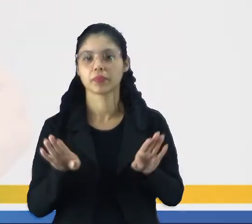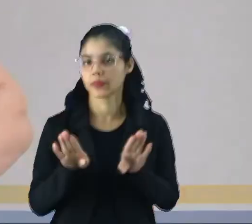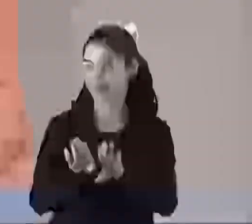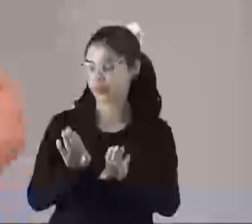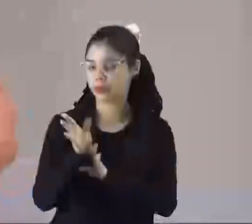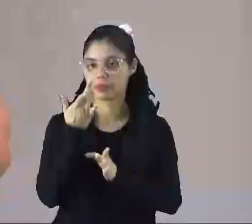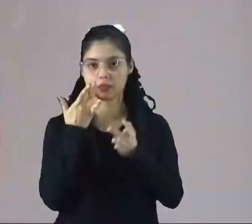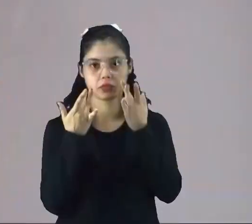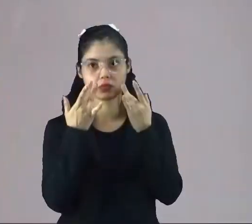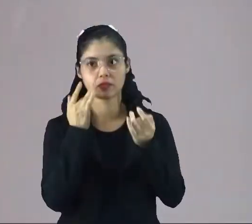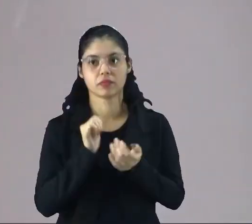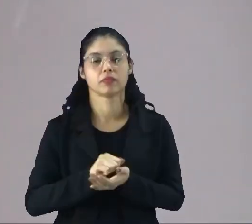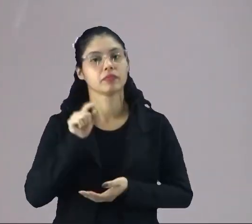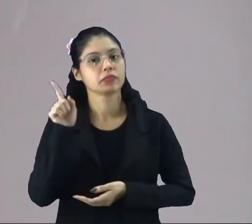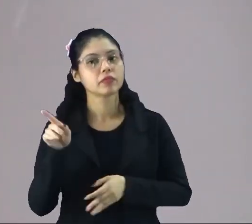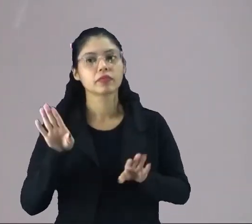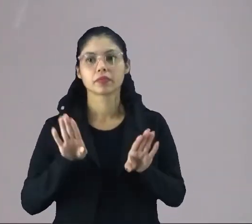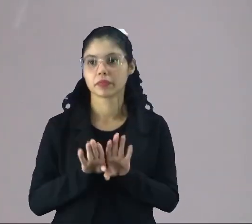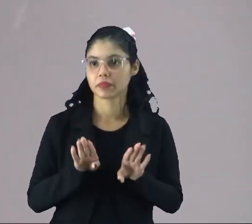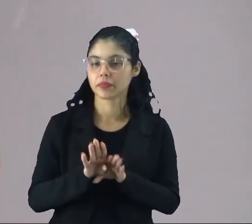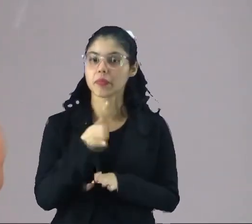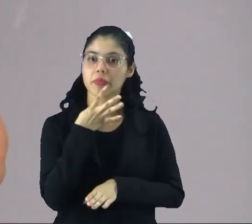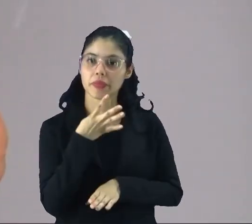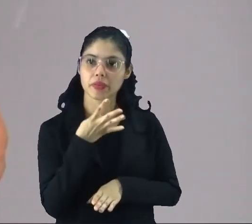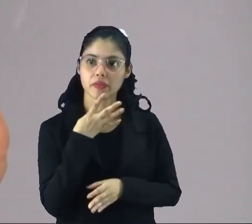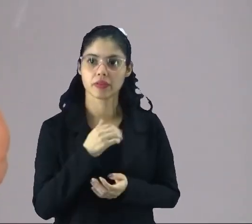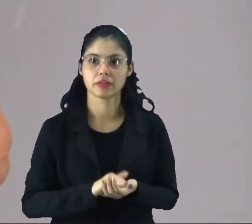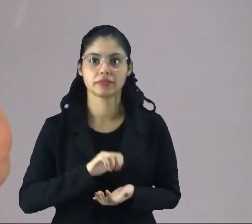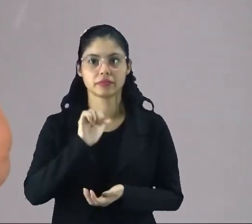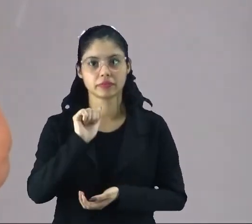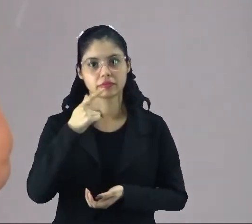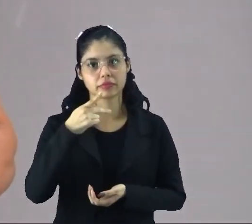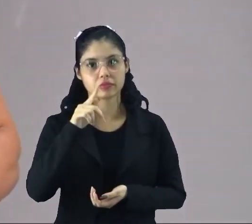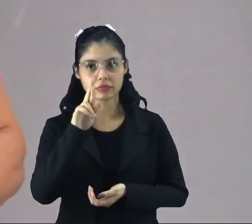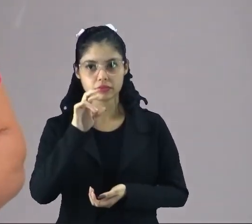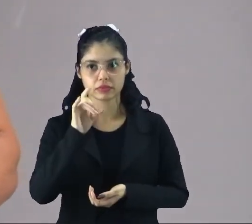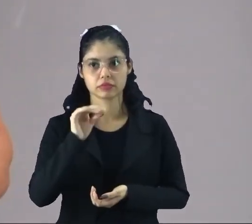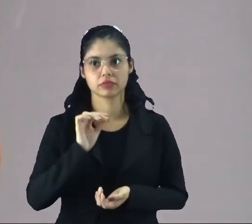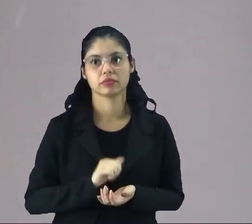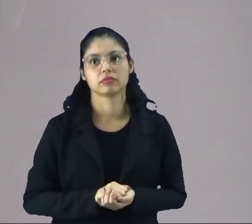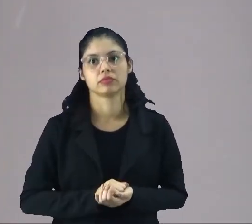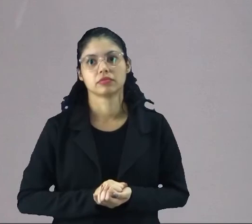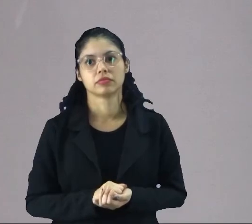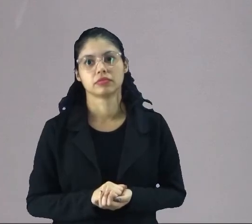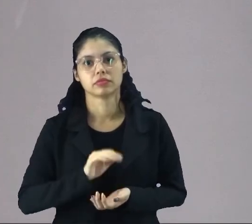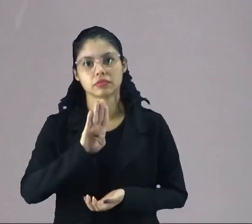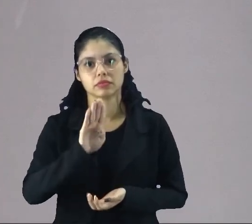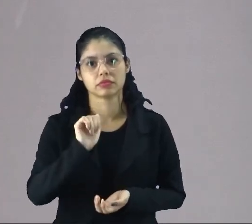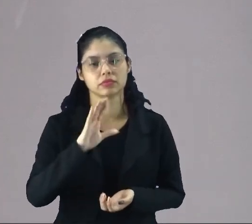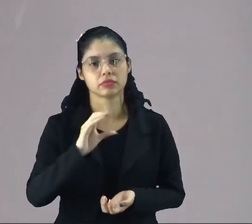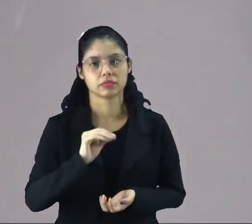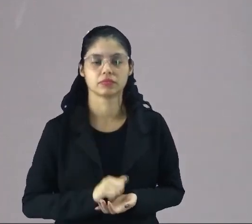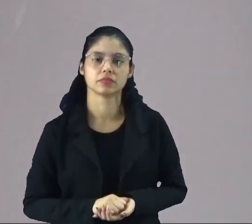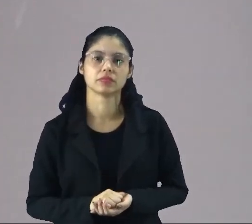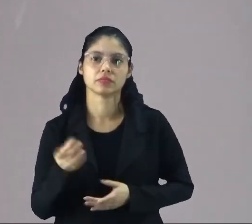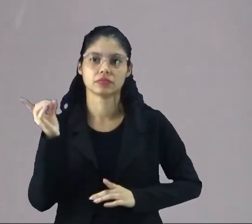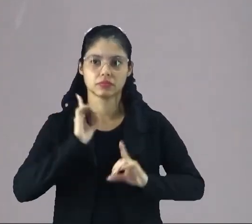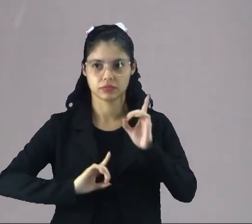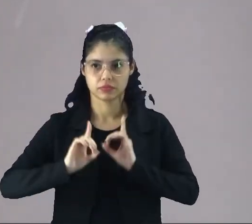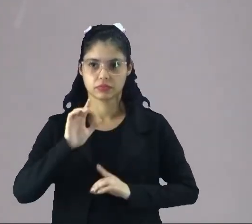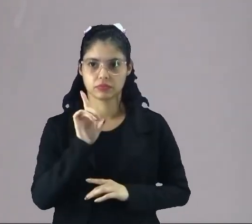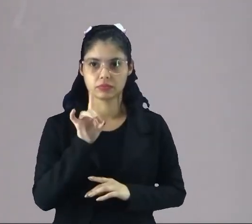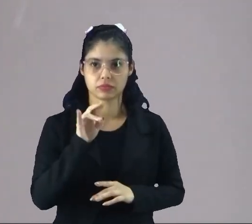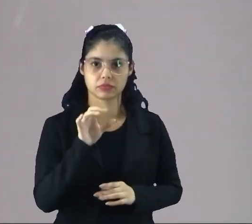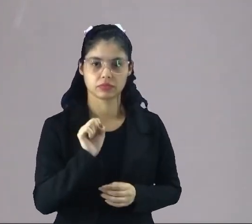teatro. Tá? Esse deus ele também é conhecido como um apelido, né, digamos assim, que é o Baco, né? É o deus